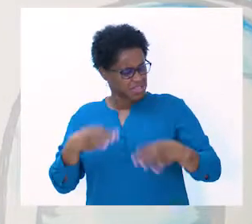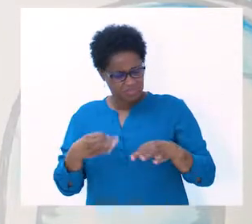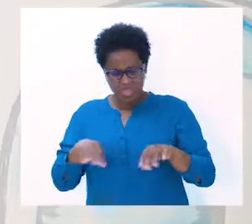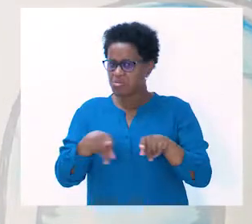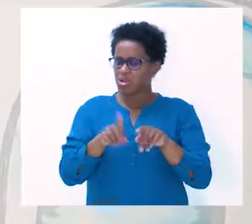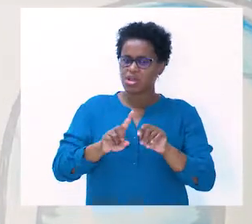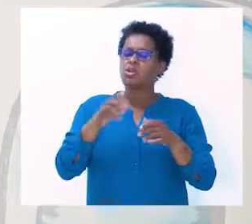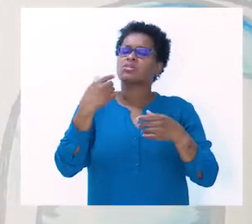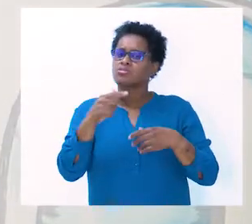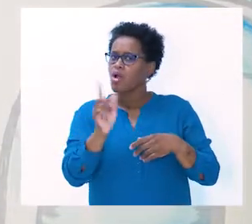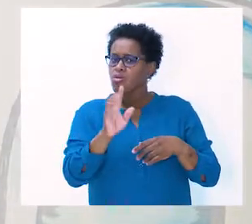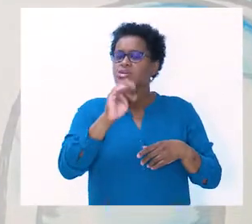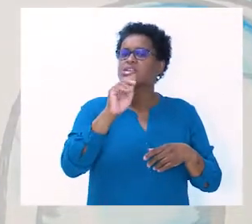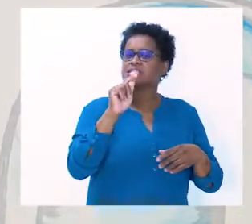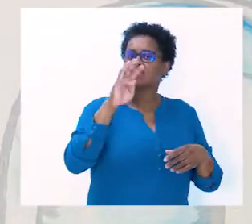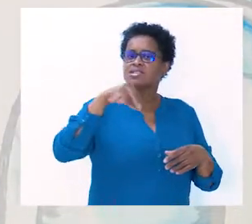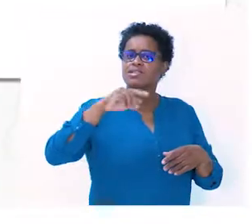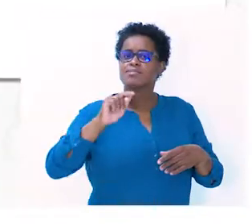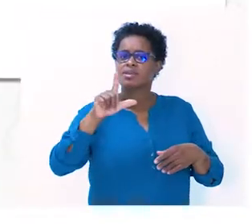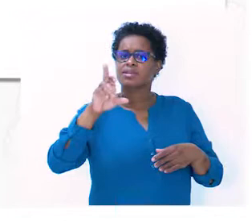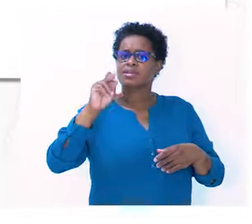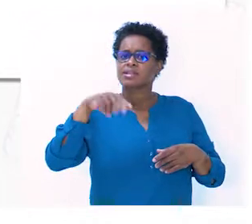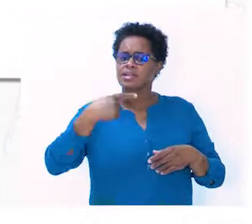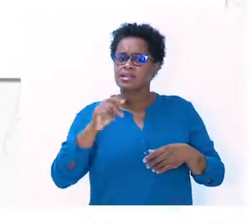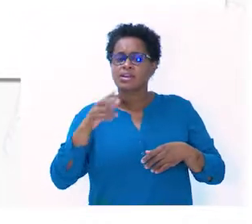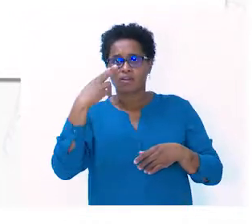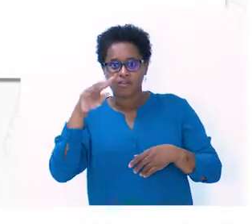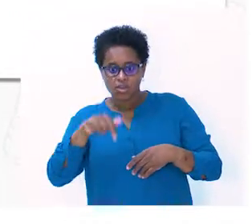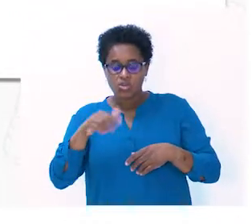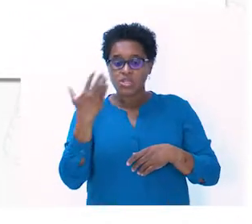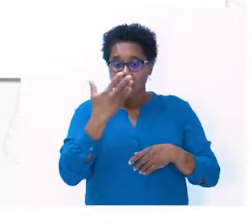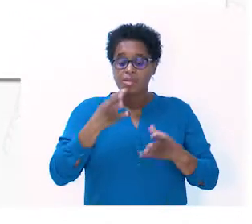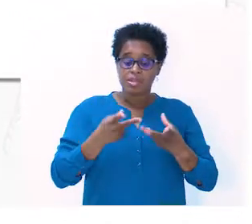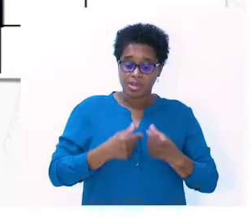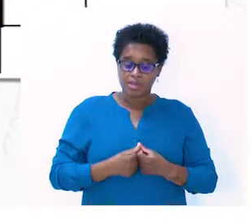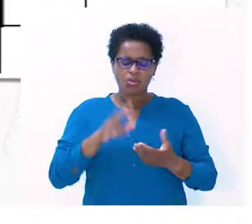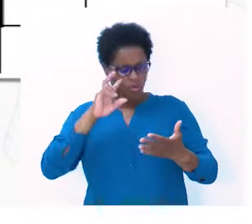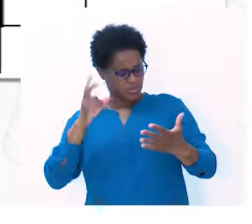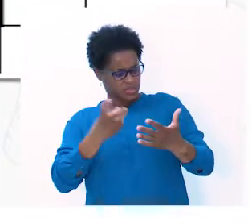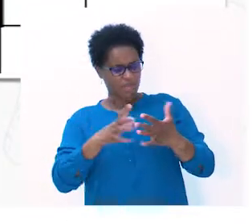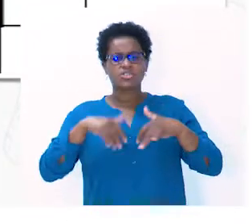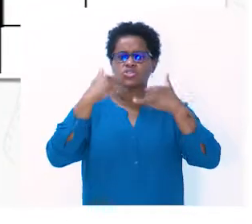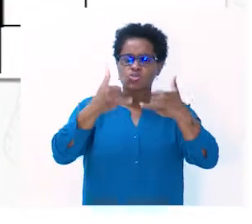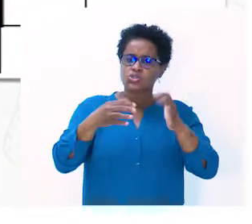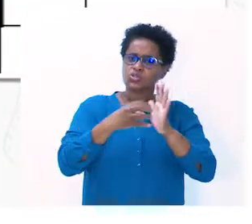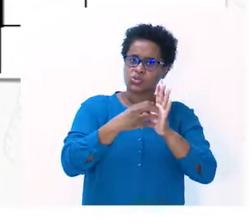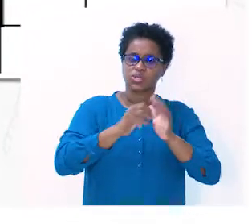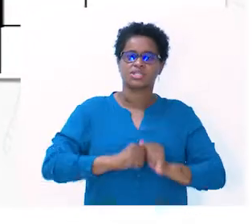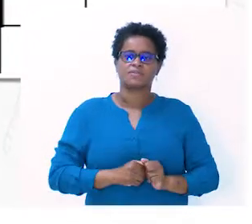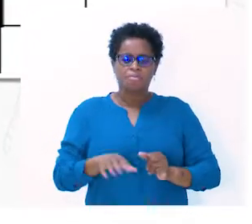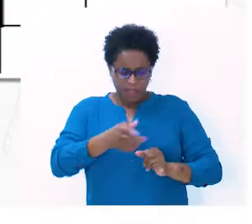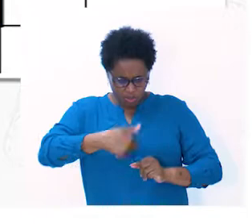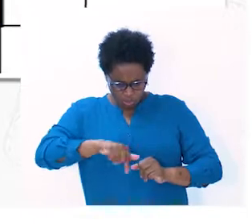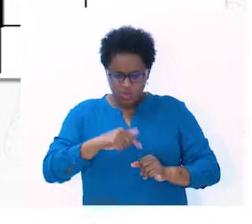são semelhantes. Vamos ver hoje na aula de matemática. Observe as seguintes